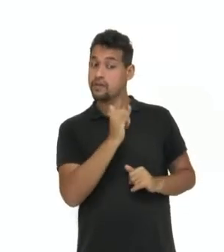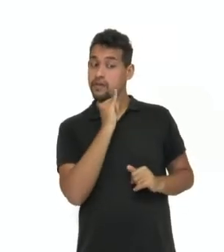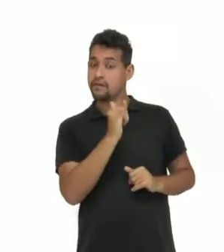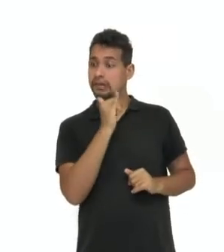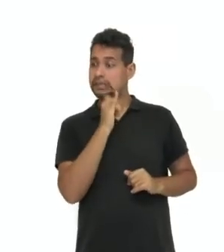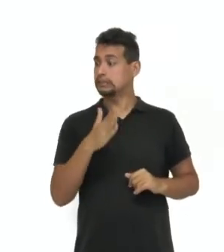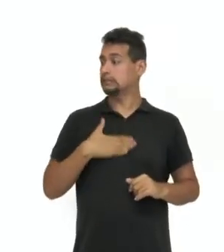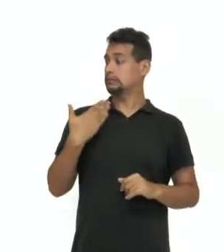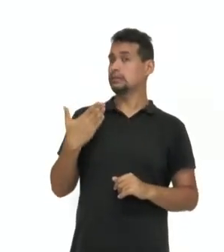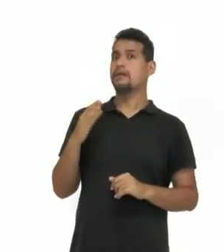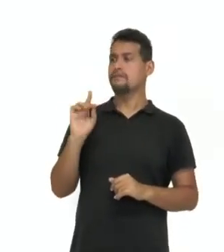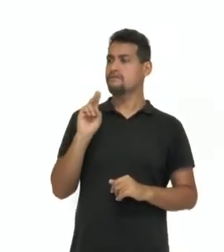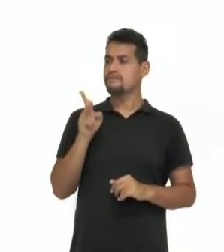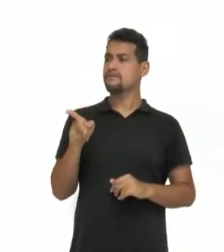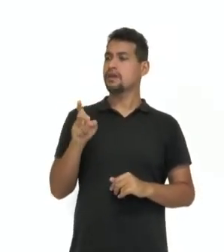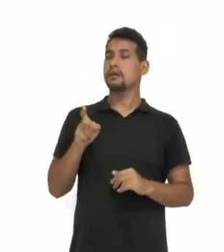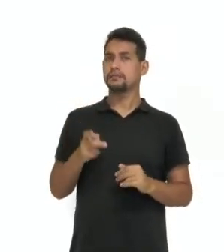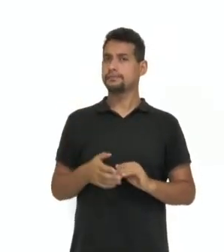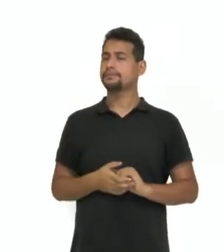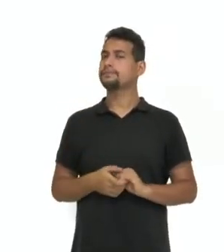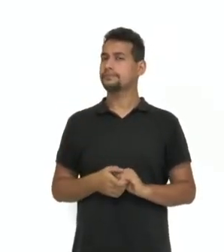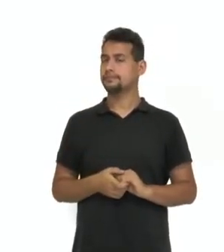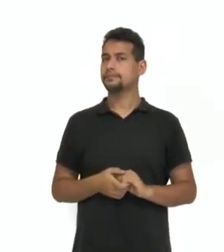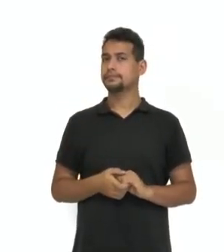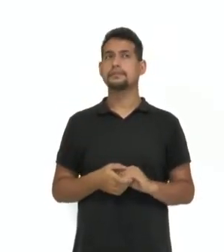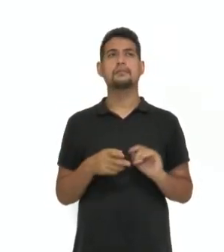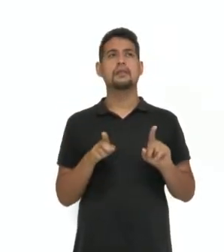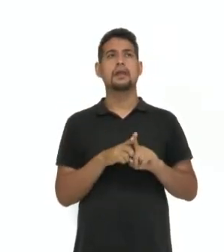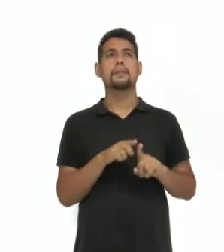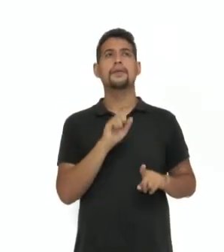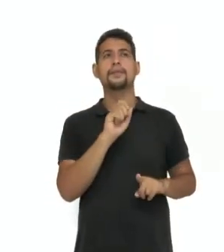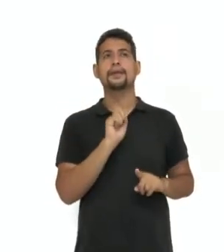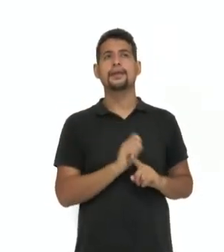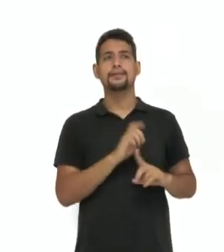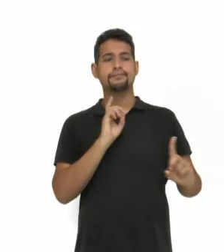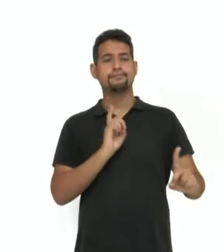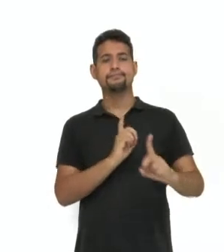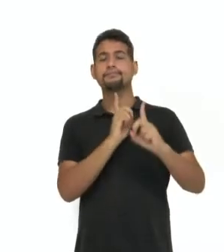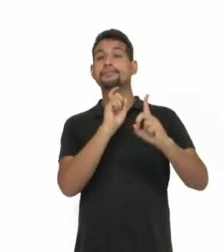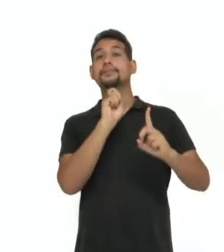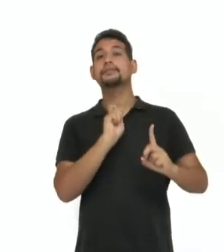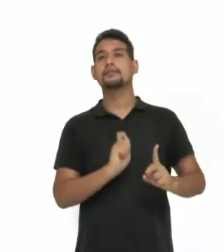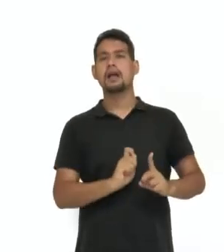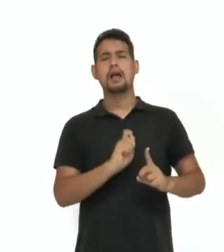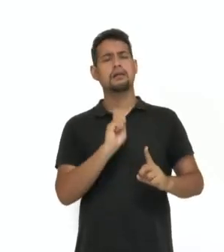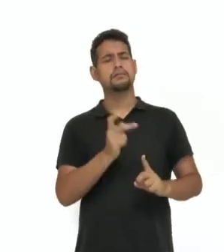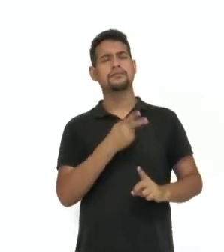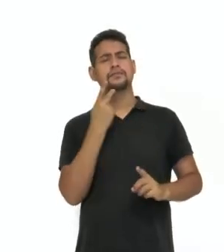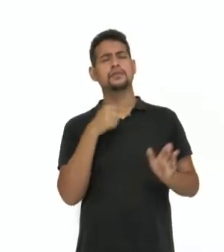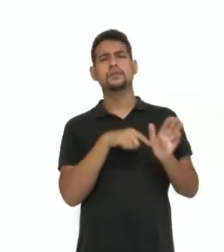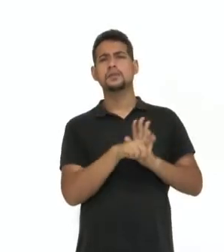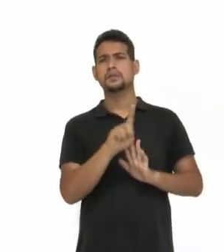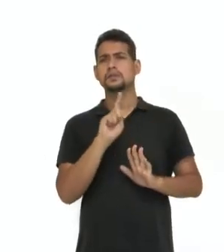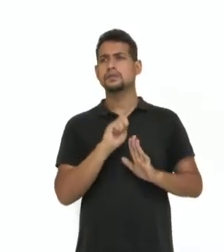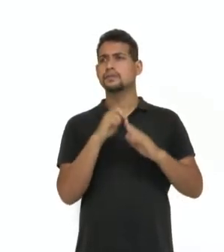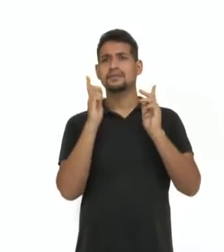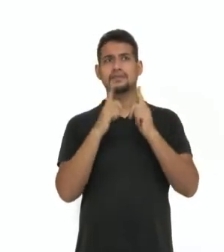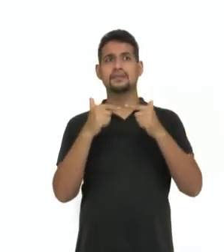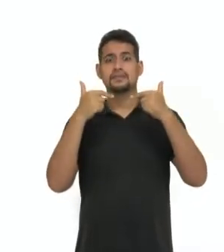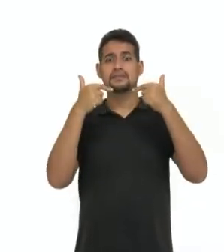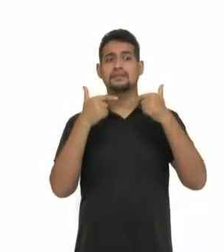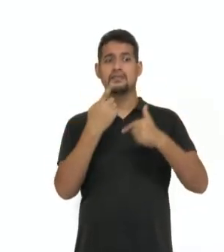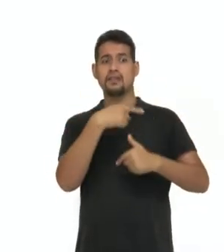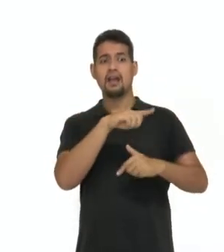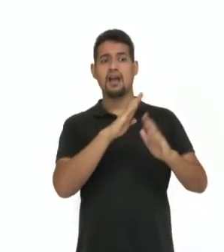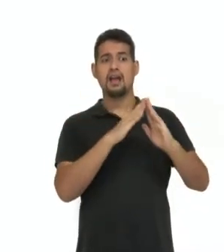al verlo. Y cuando él la saludar, ella le contestar con una sonrisa y fue a casa